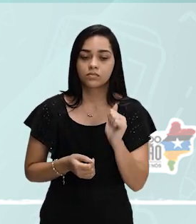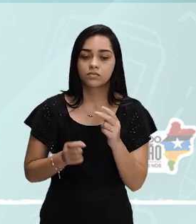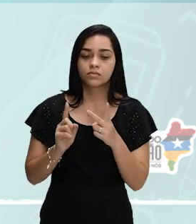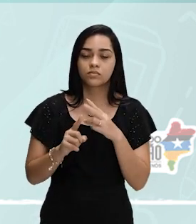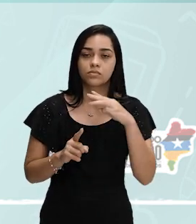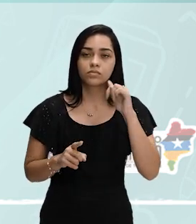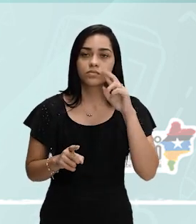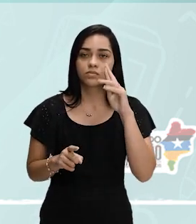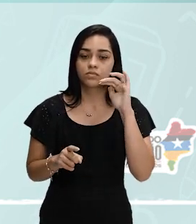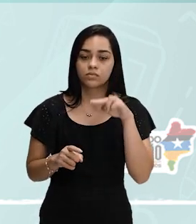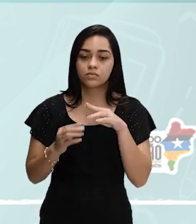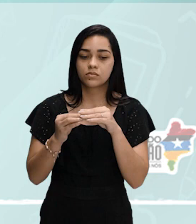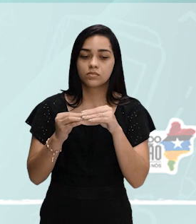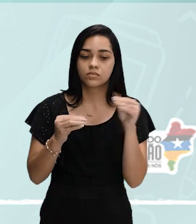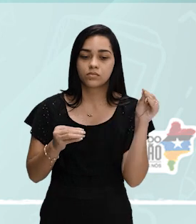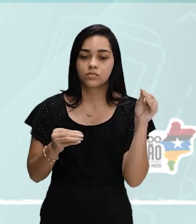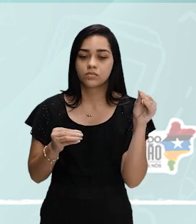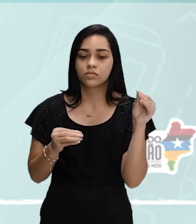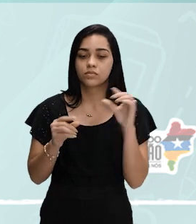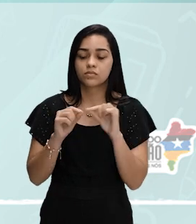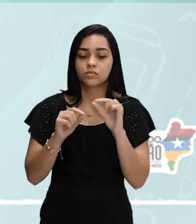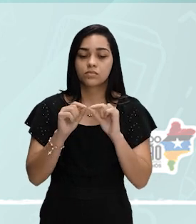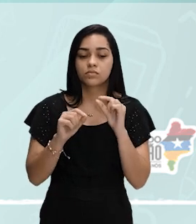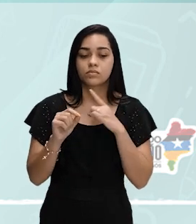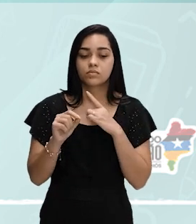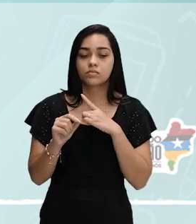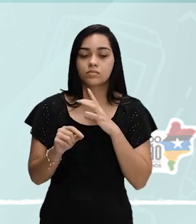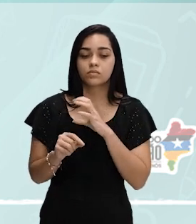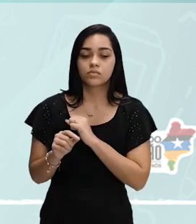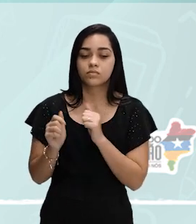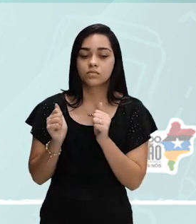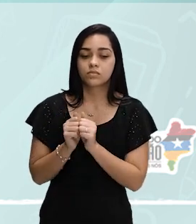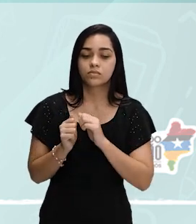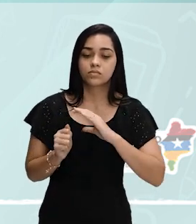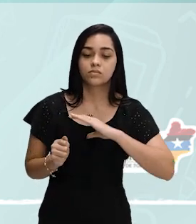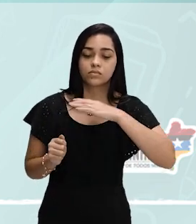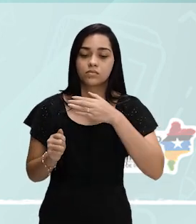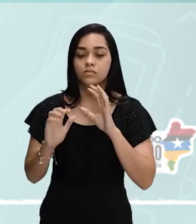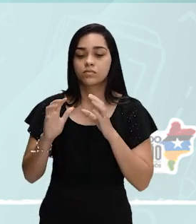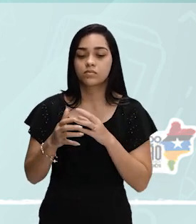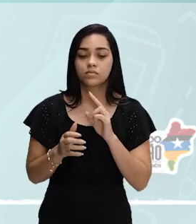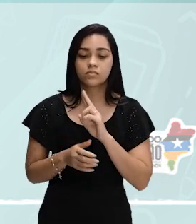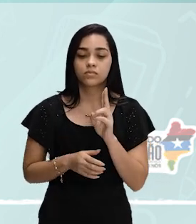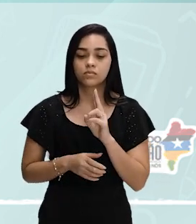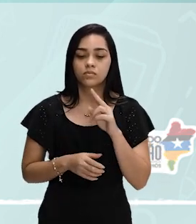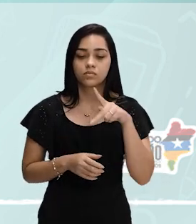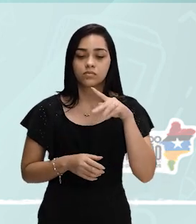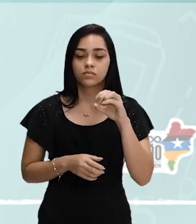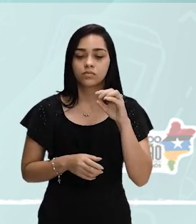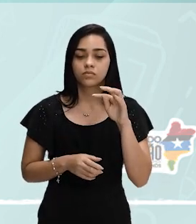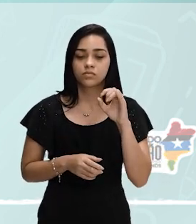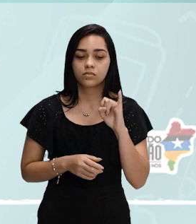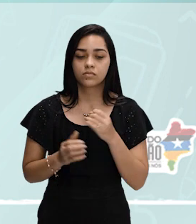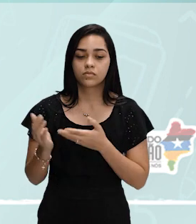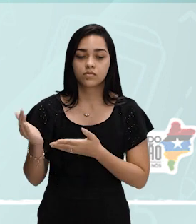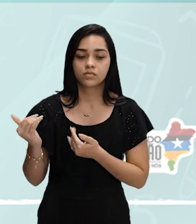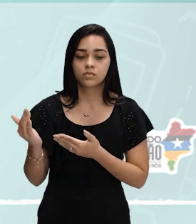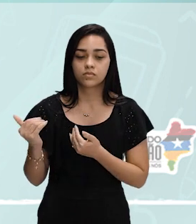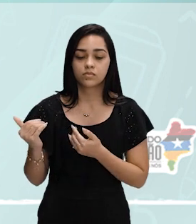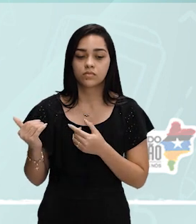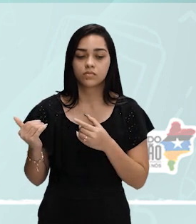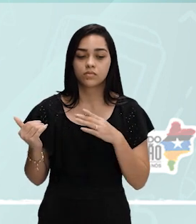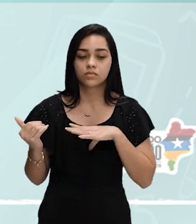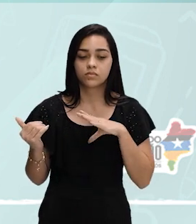Martim fogem, e essa fuga se dá ao lado do amado e de um guerreiro da tribo Pitiguara, de